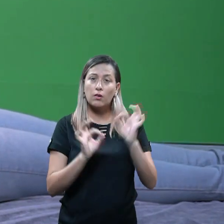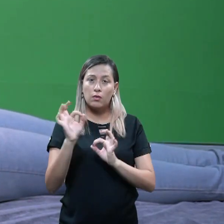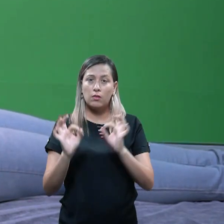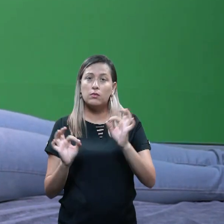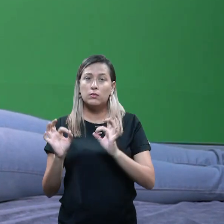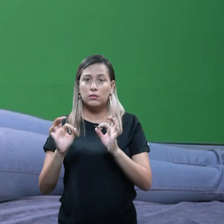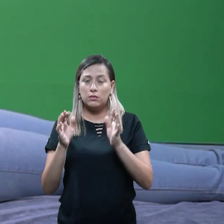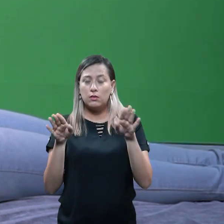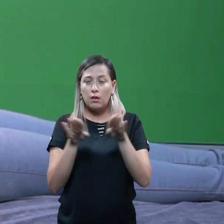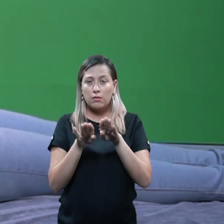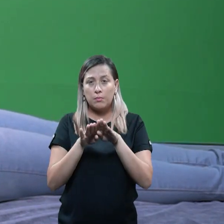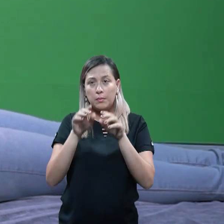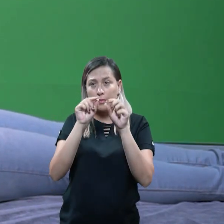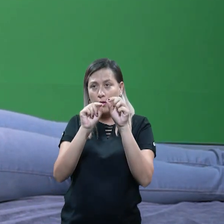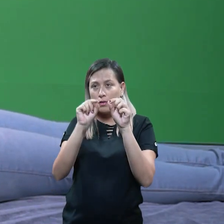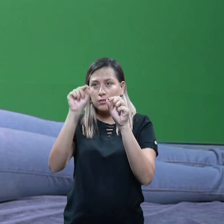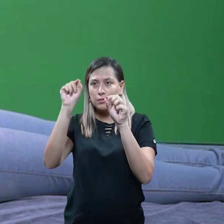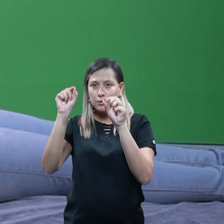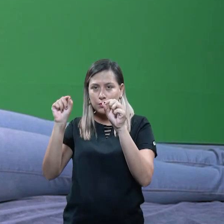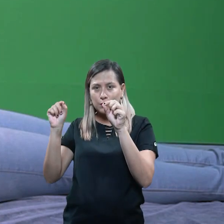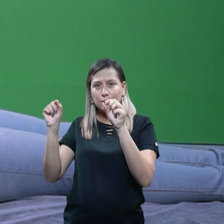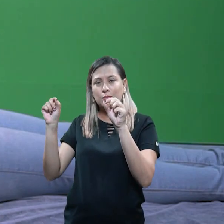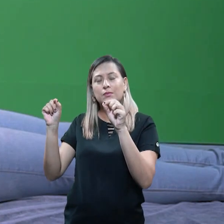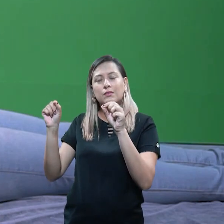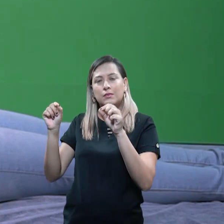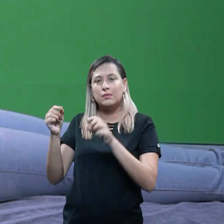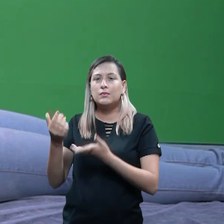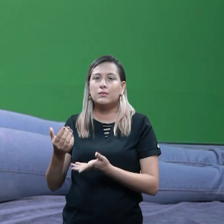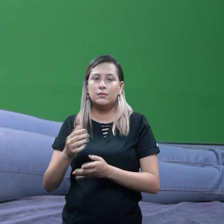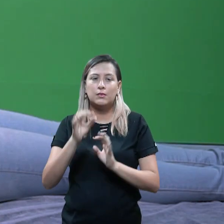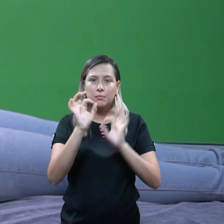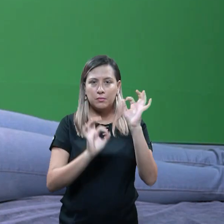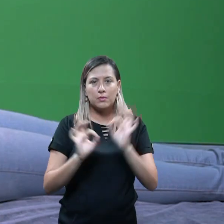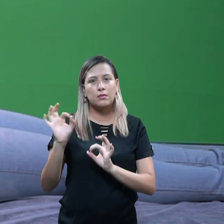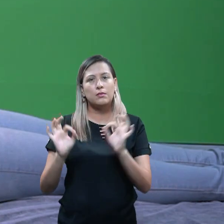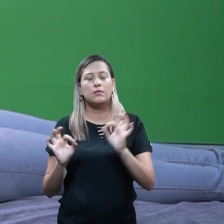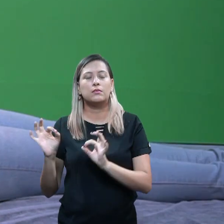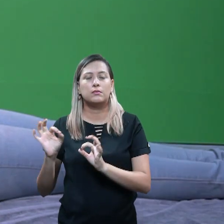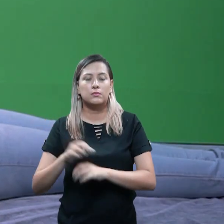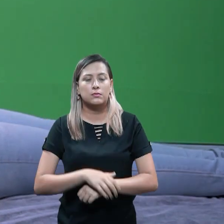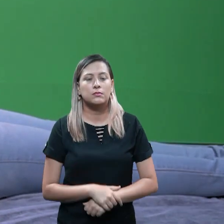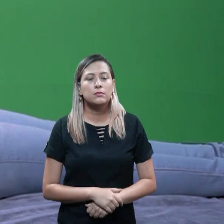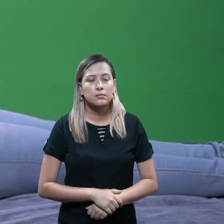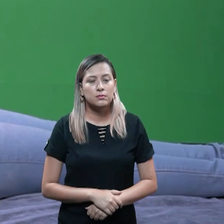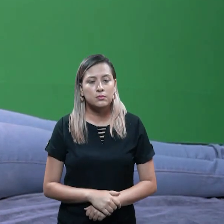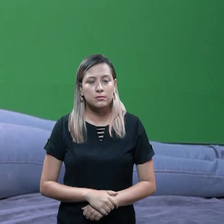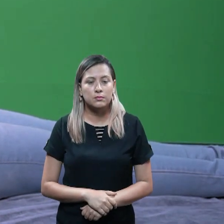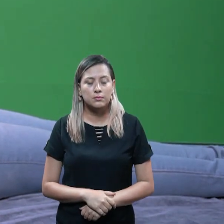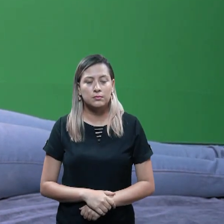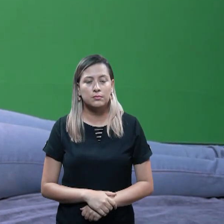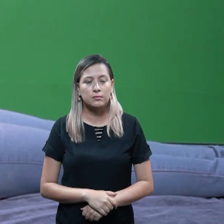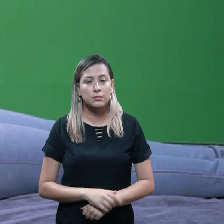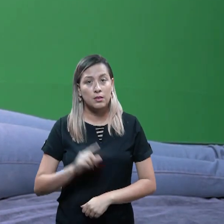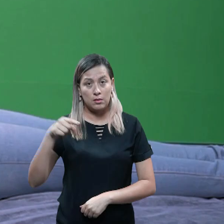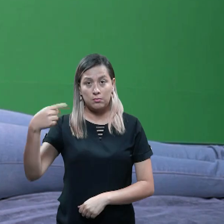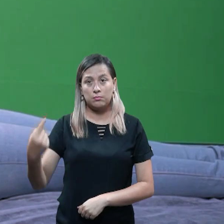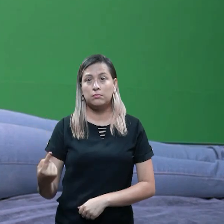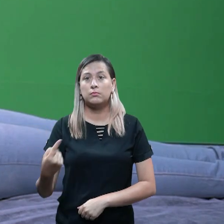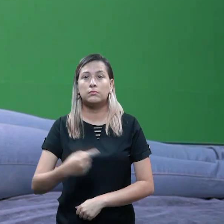arqueamento necessário para ela, sem que modifique completamente essa sobrancelha, ok? Depois que